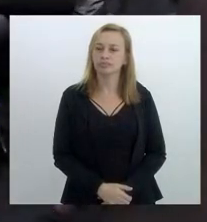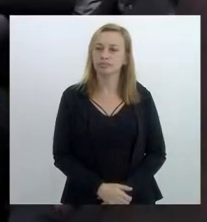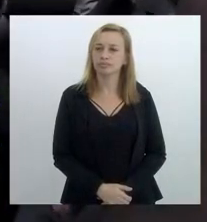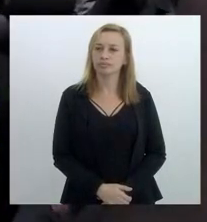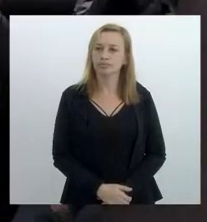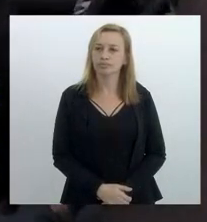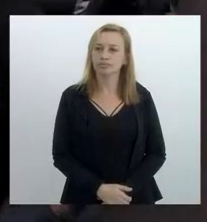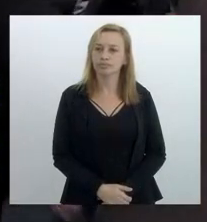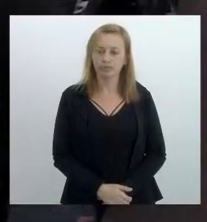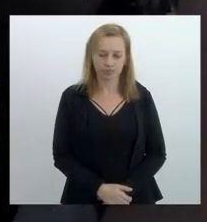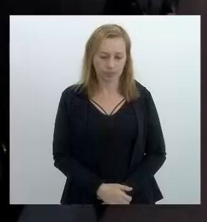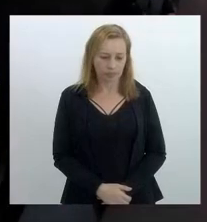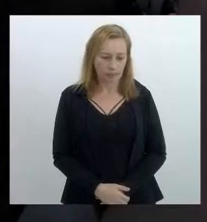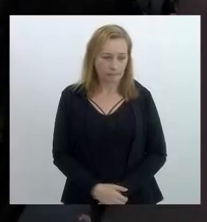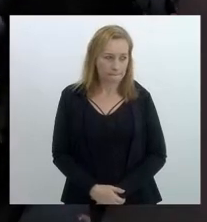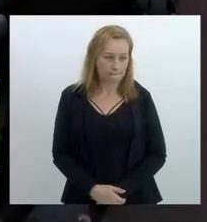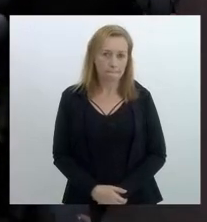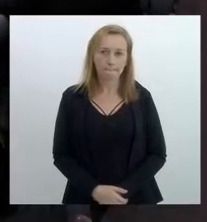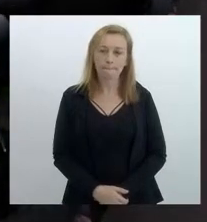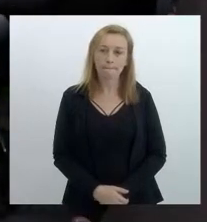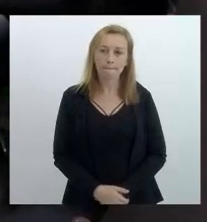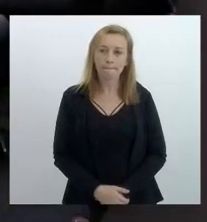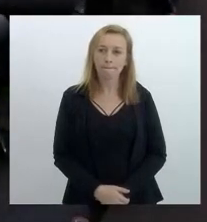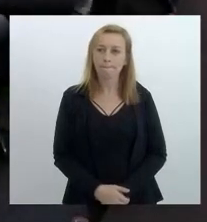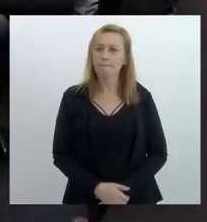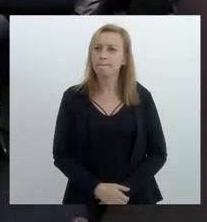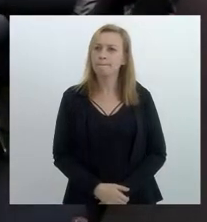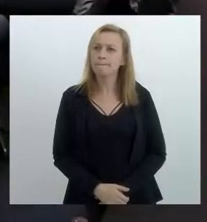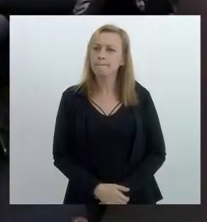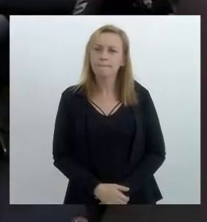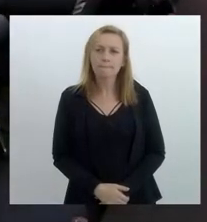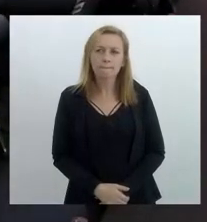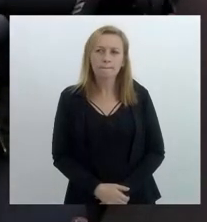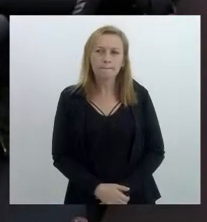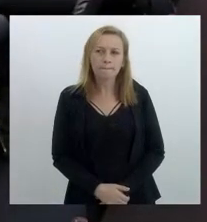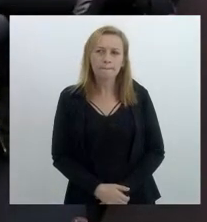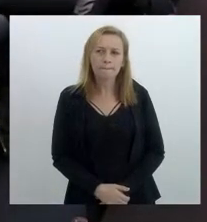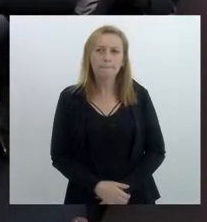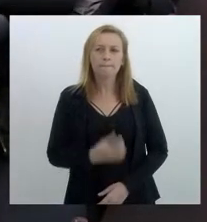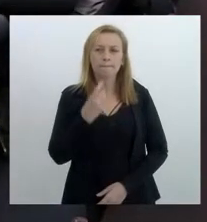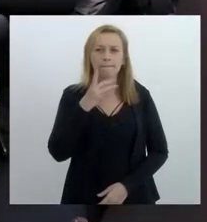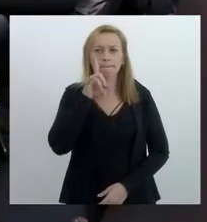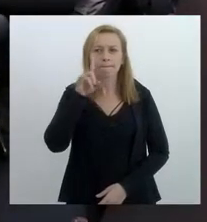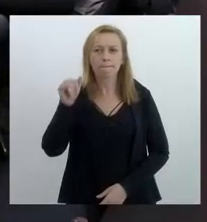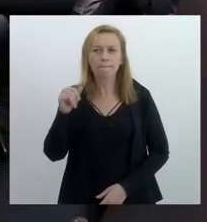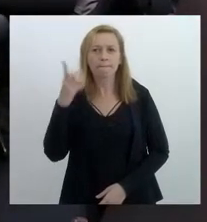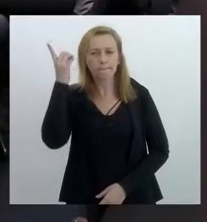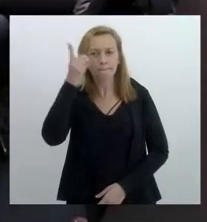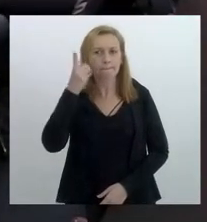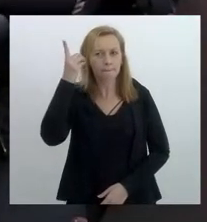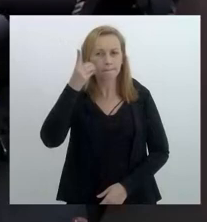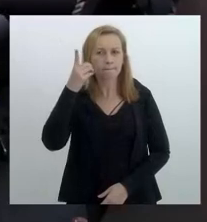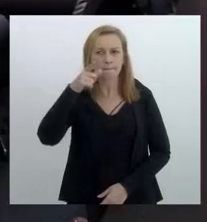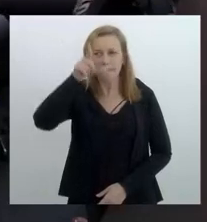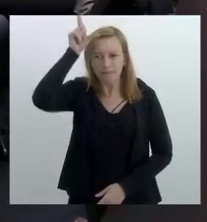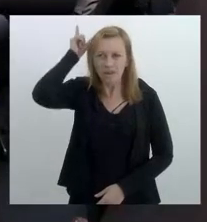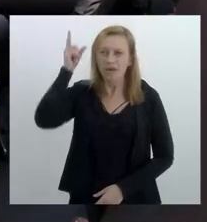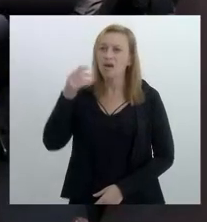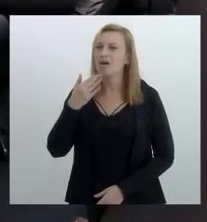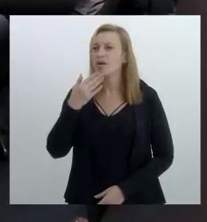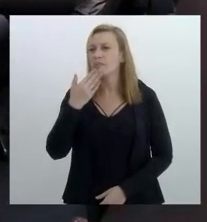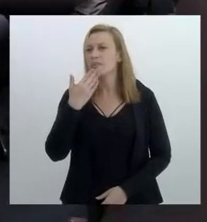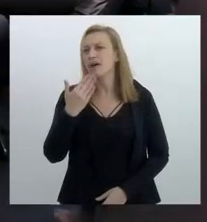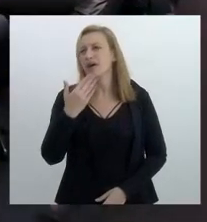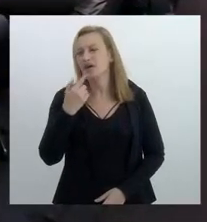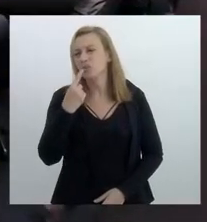Alô, alô. Bom dia, deputado Luiz Cláudio. Cumprimentando você, cumprimento a todos. Por favor, fique mais perto, porque